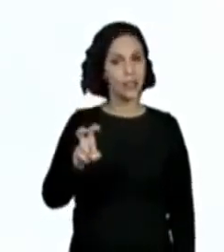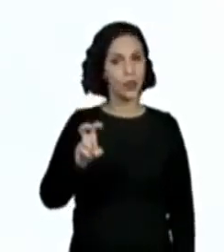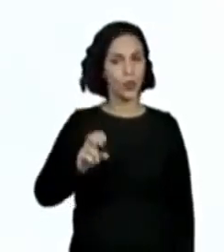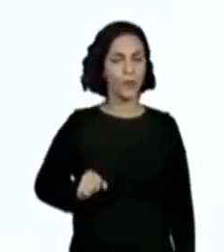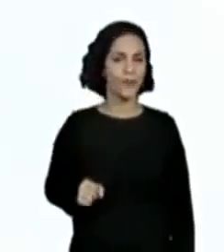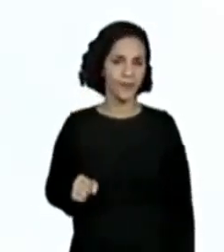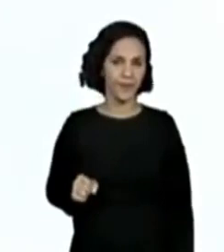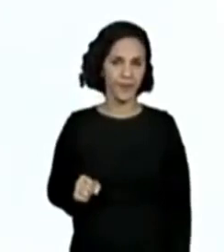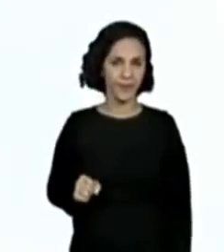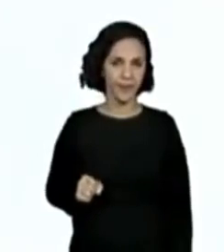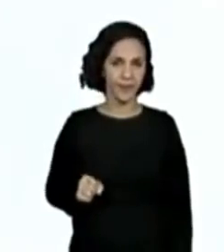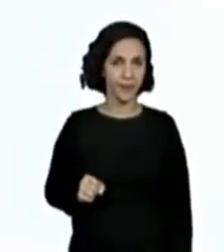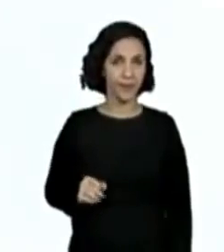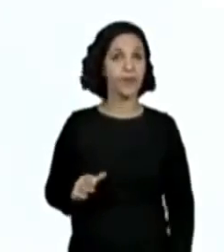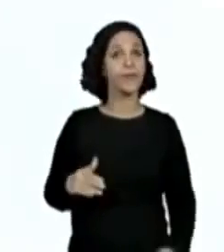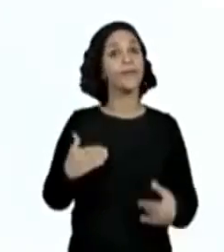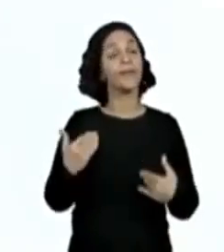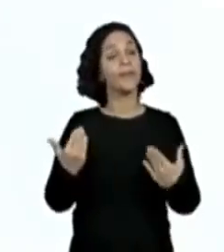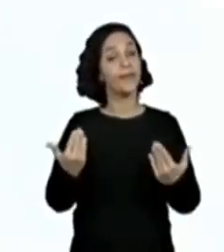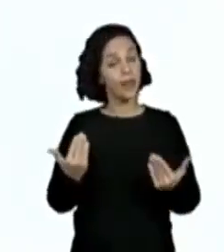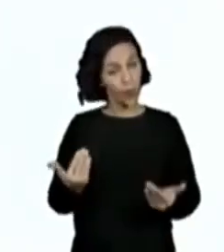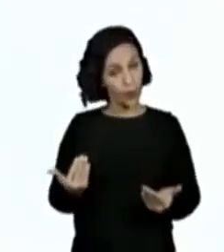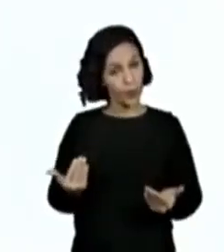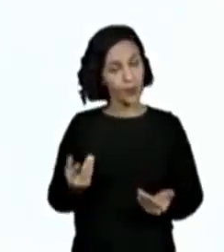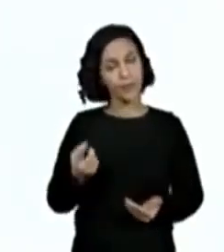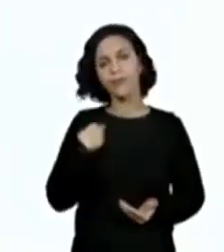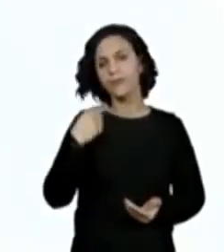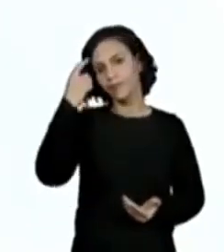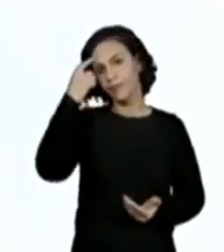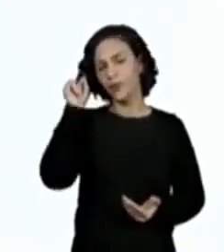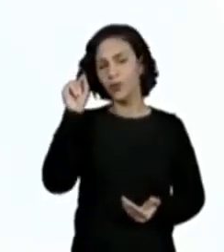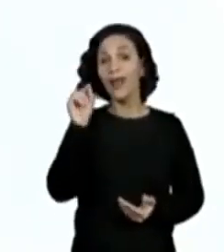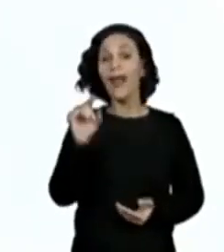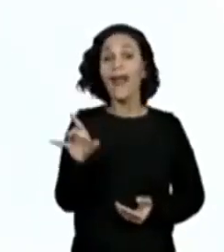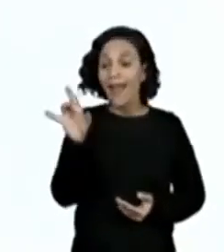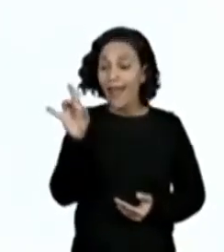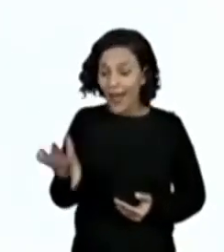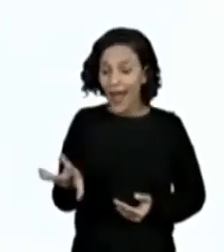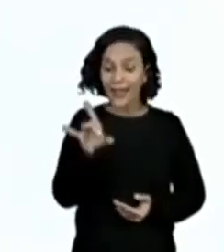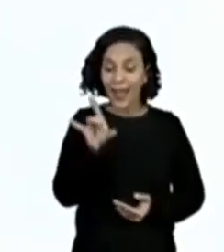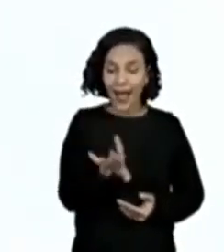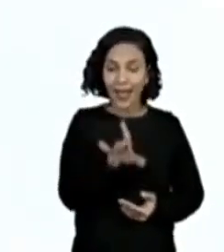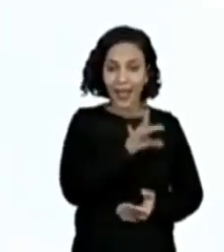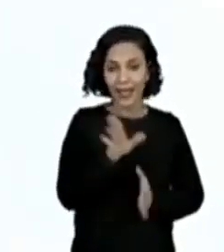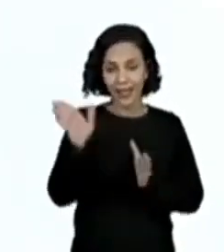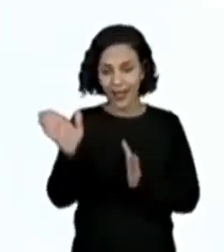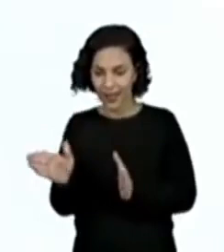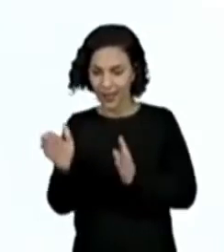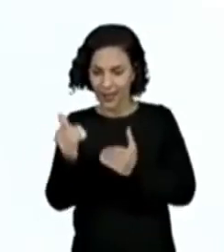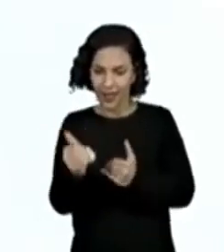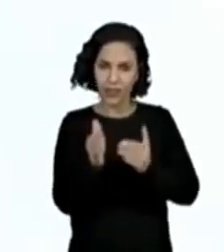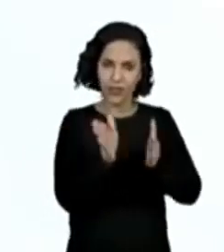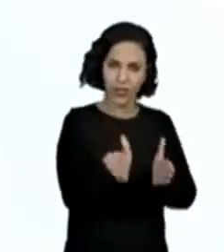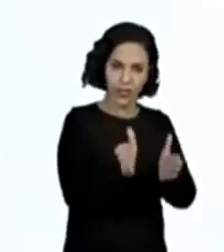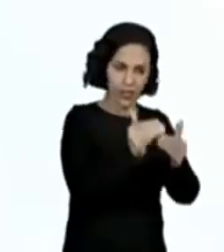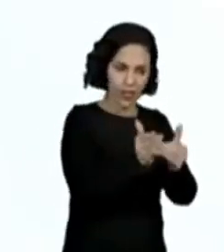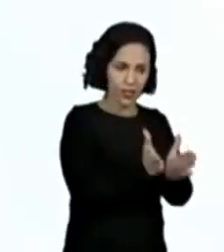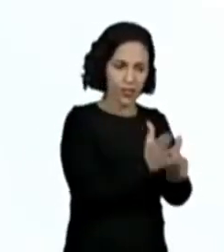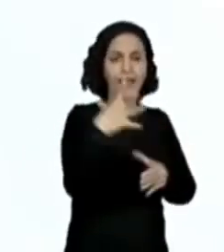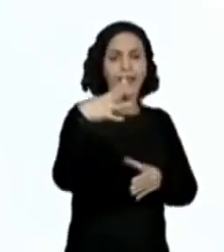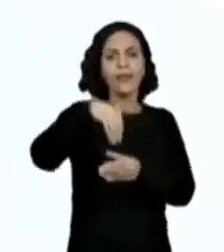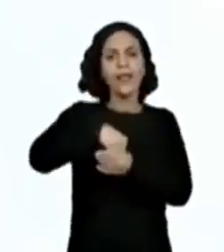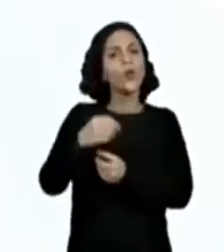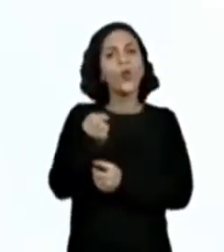1, 2, 3, 4, 5. Então a gente vai considerar que em cada embalagem de caqui tem